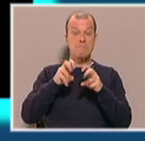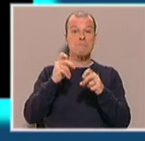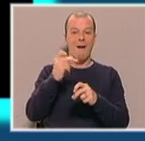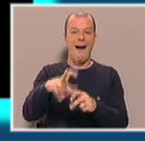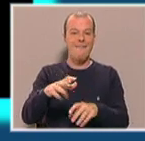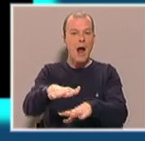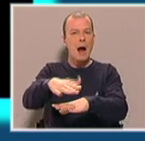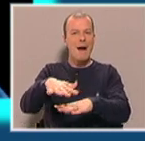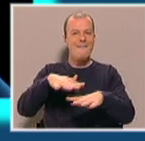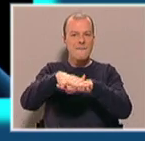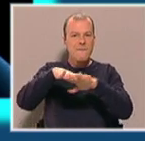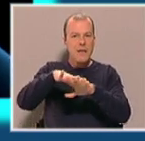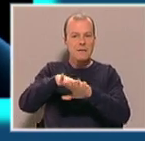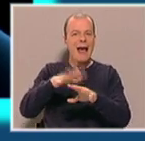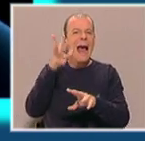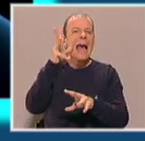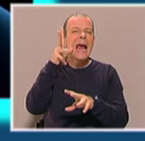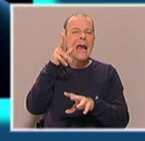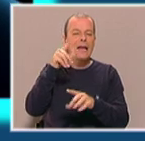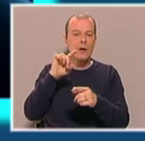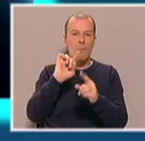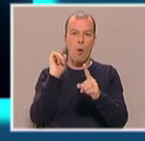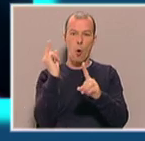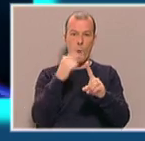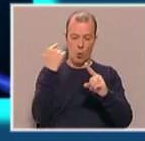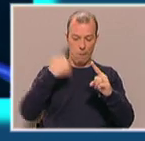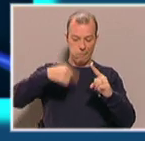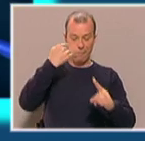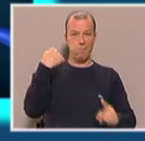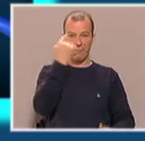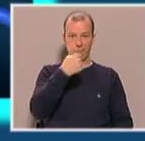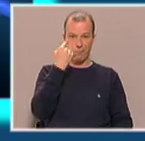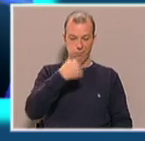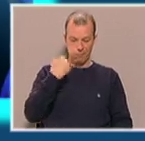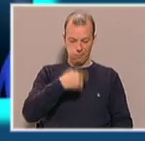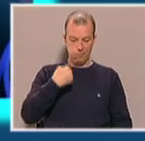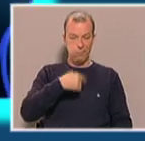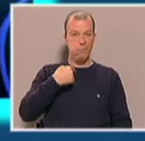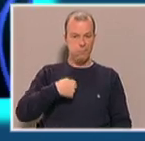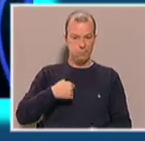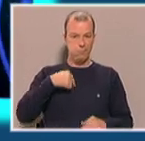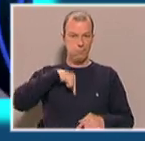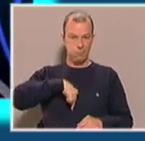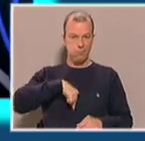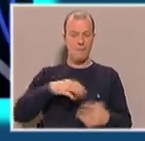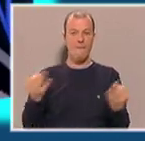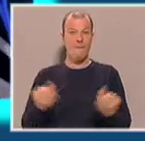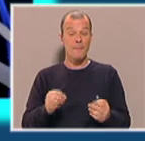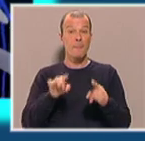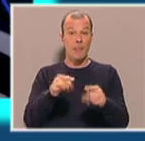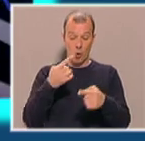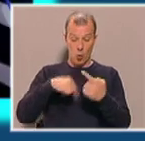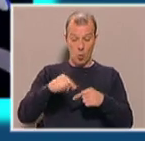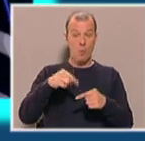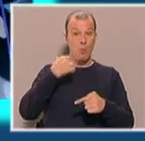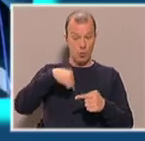ser filtrado e aquecido ao longo do percurso que faz pelas vias respiratórias. Neste